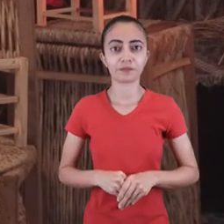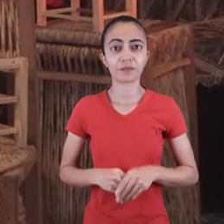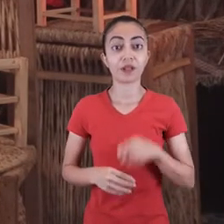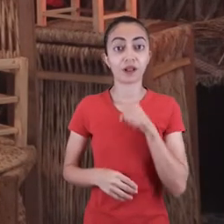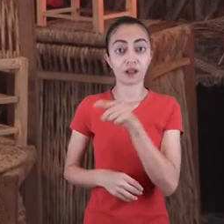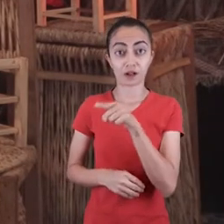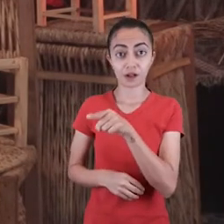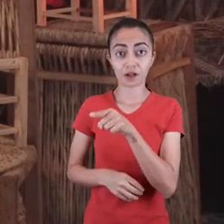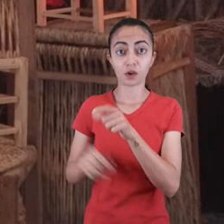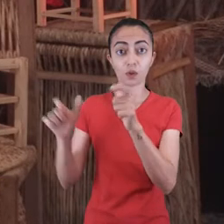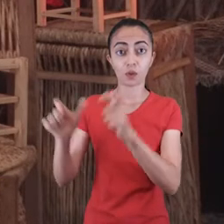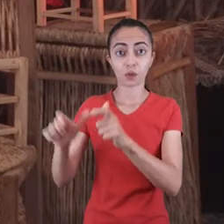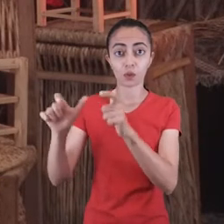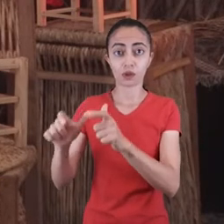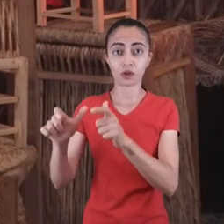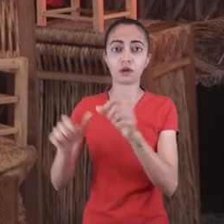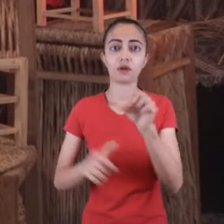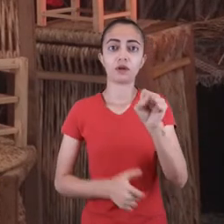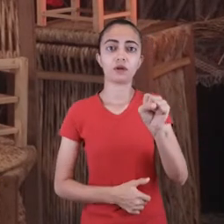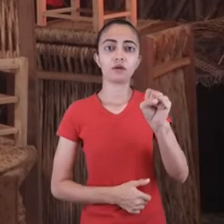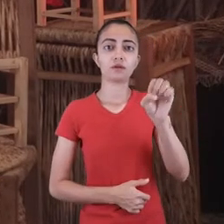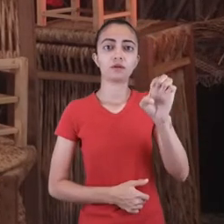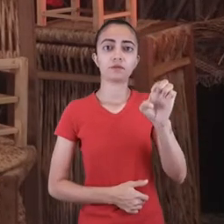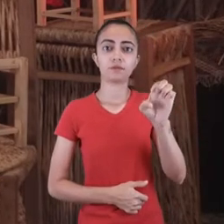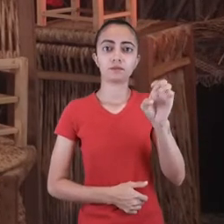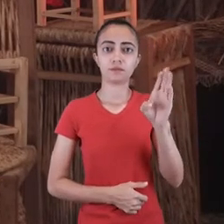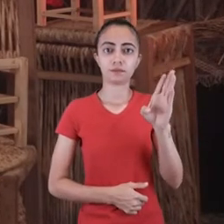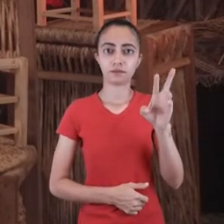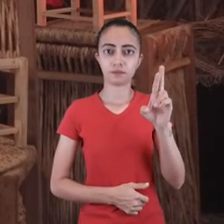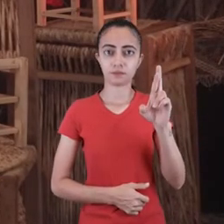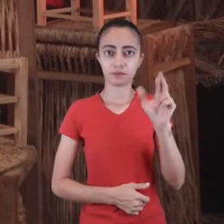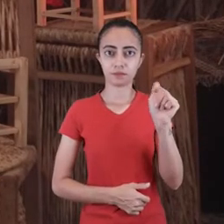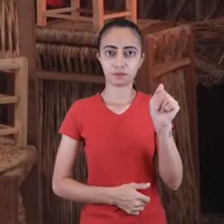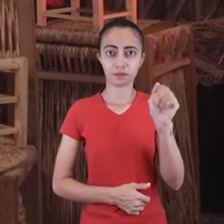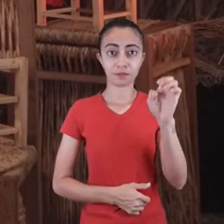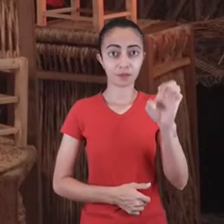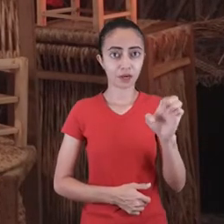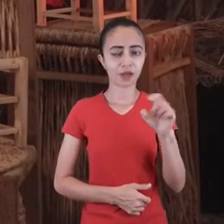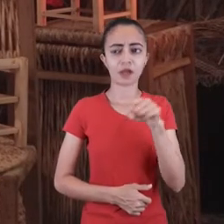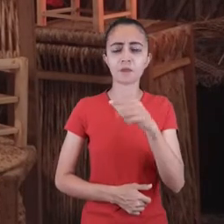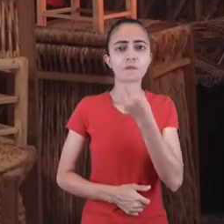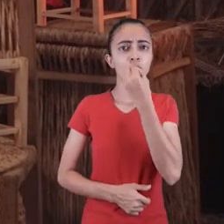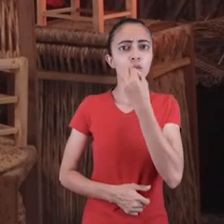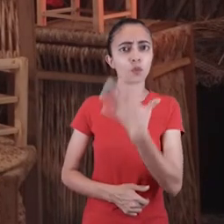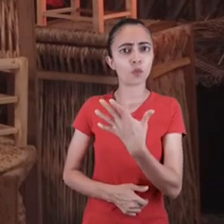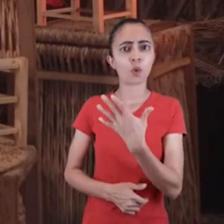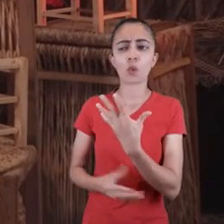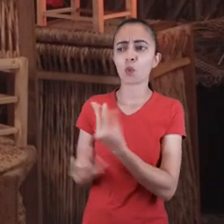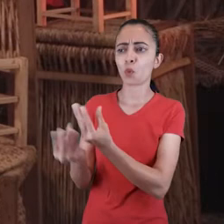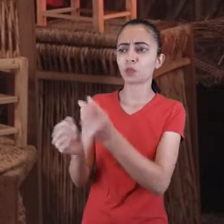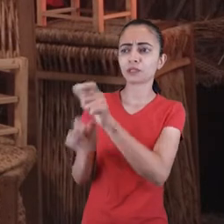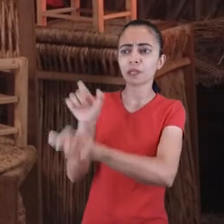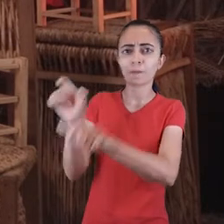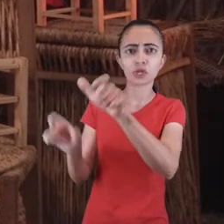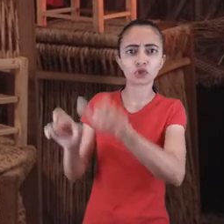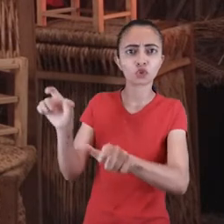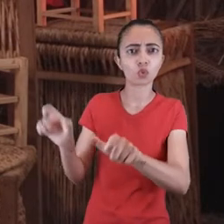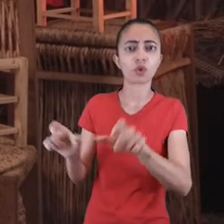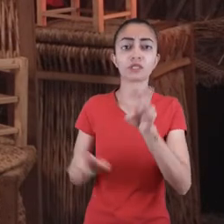Era no Sebrae, na época, muito bom, muita pessoa. Eu e minha mãe